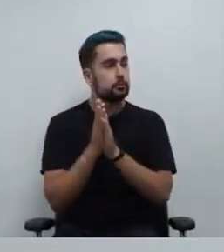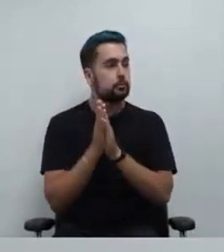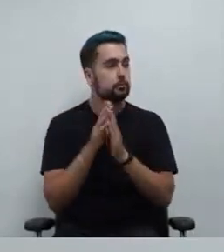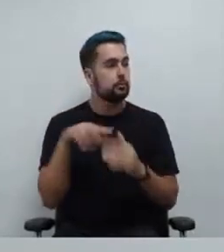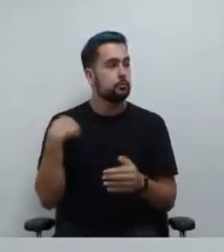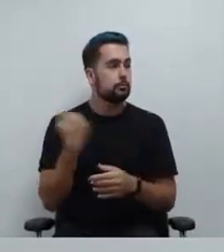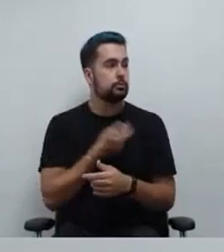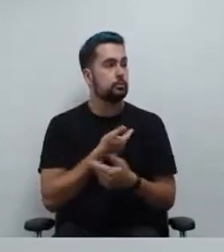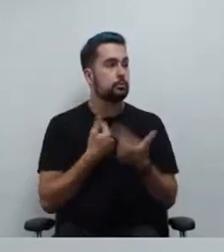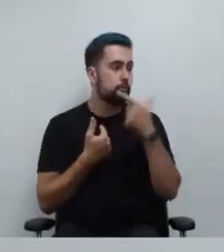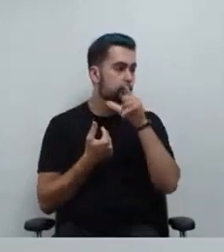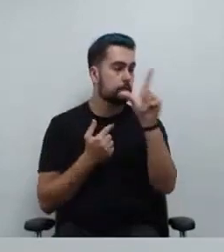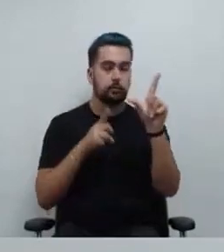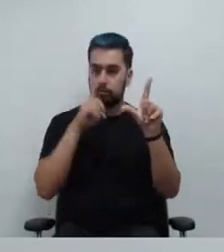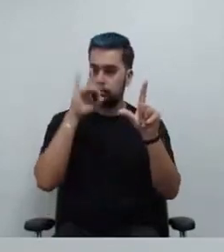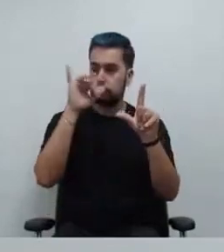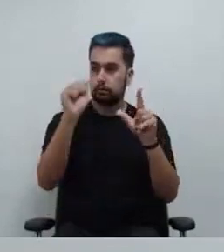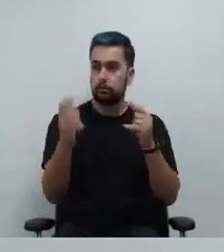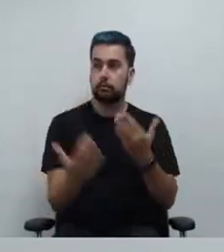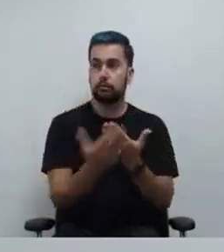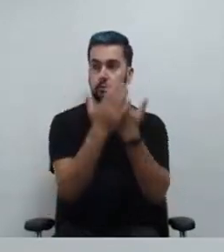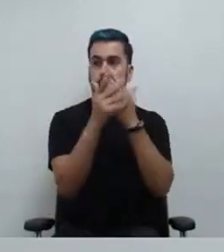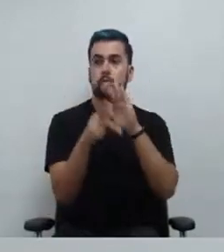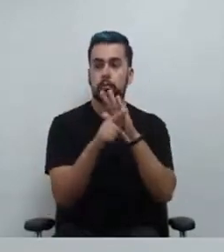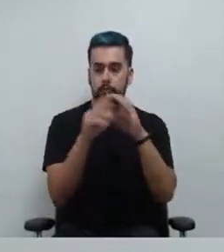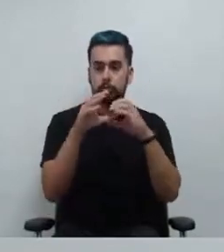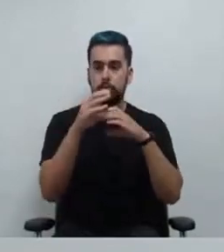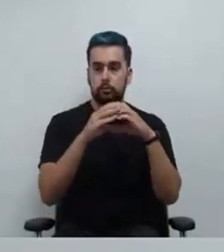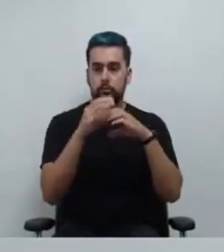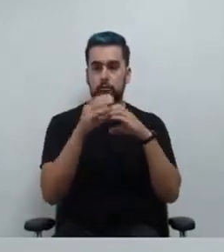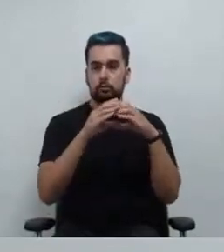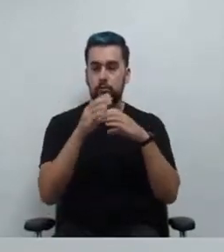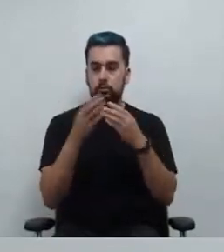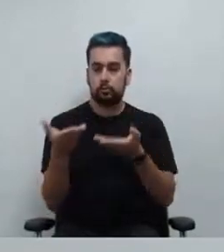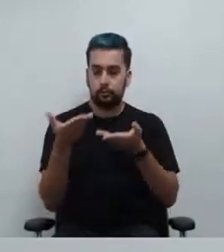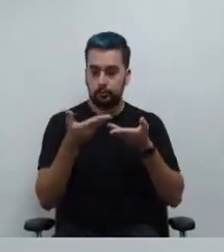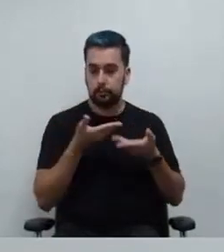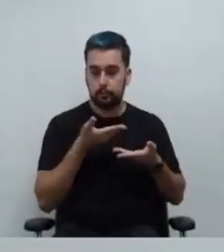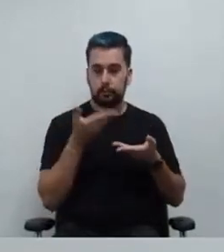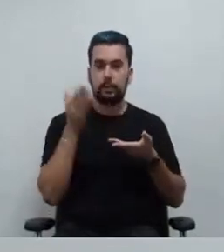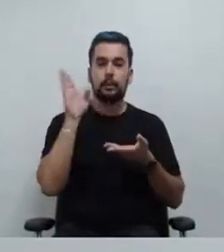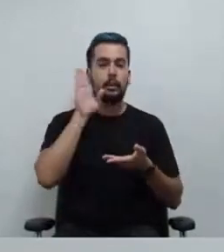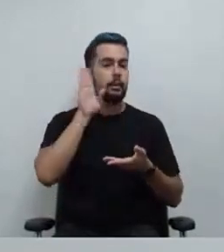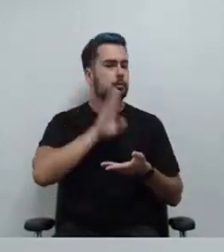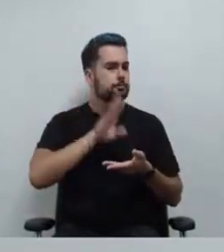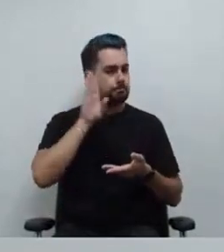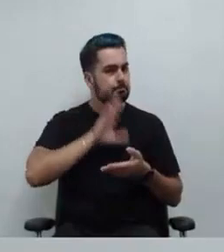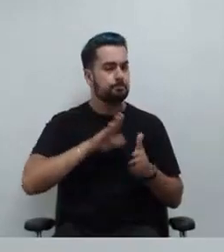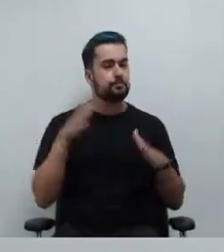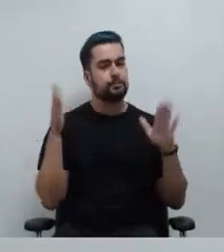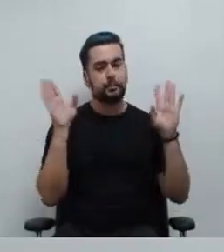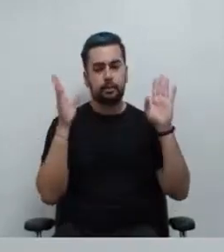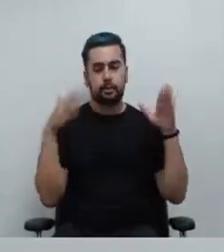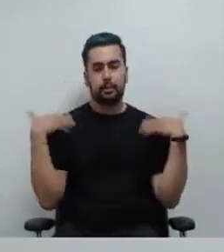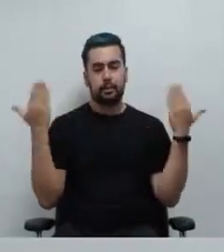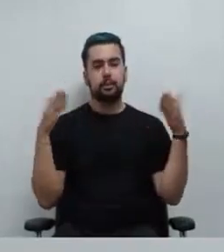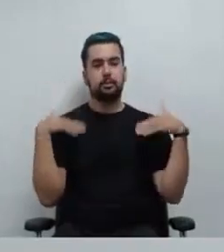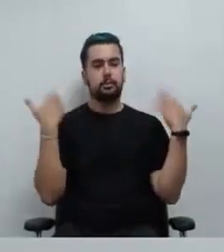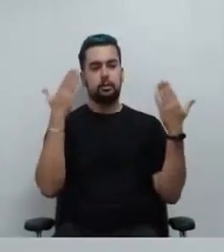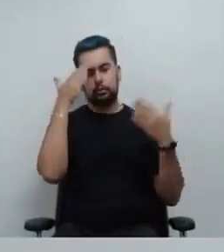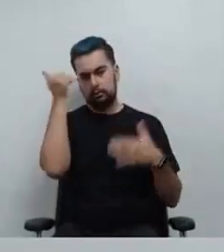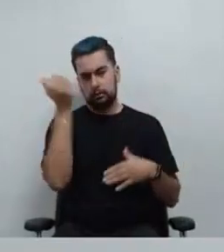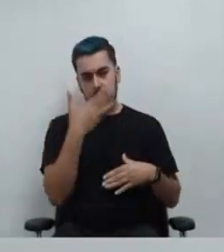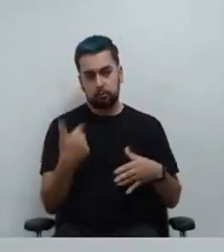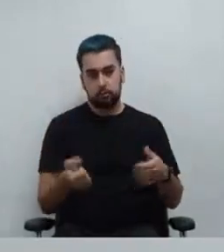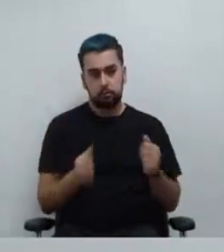chegarmos a essa data com a homologação desse concurso por esse conselho, nos traz uma alegria que nos é um privilégio estarmos